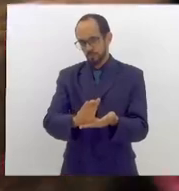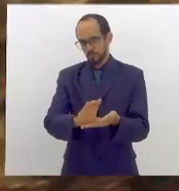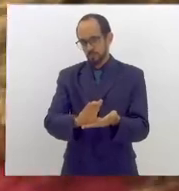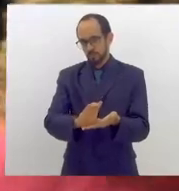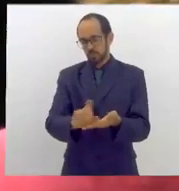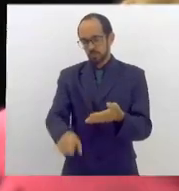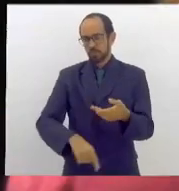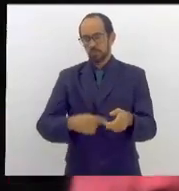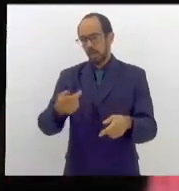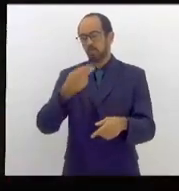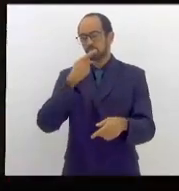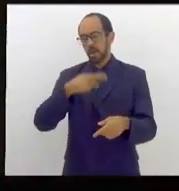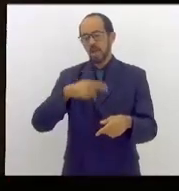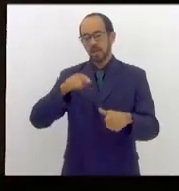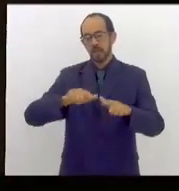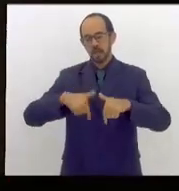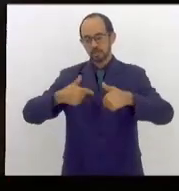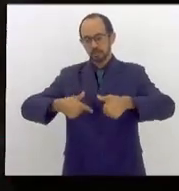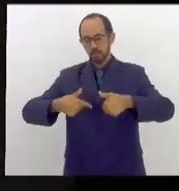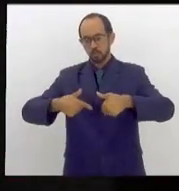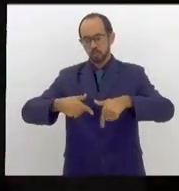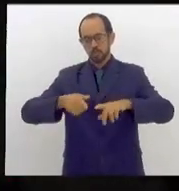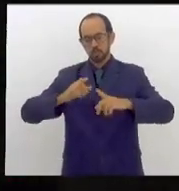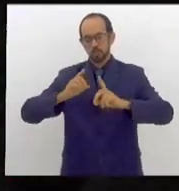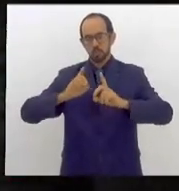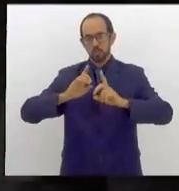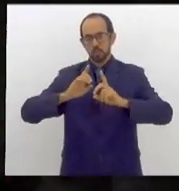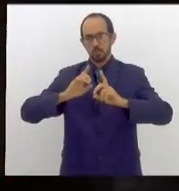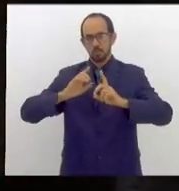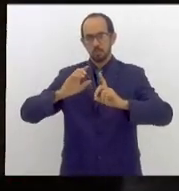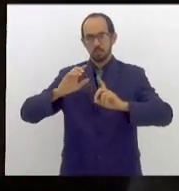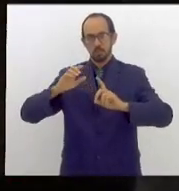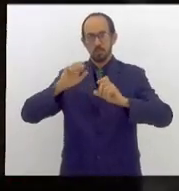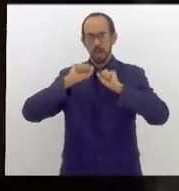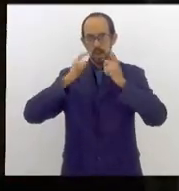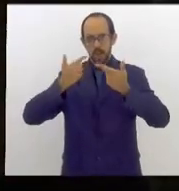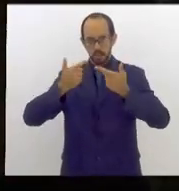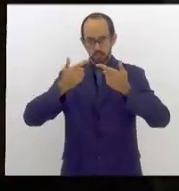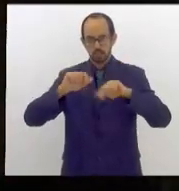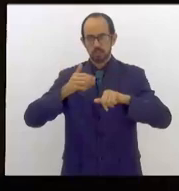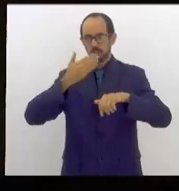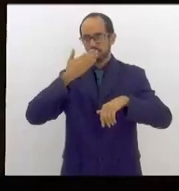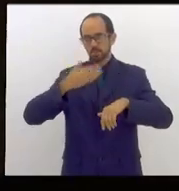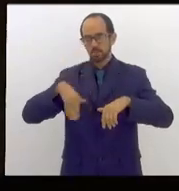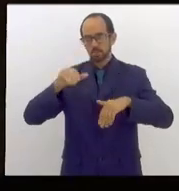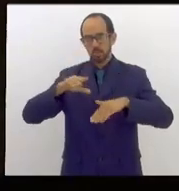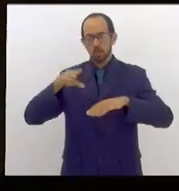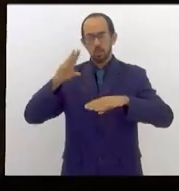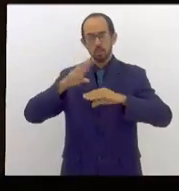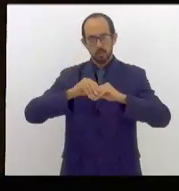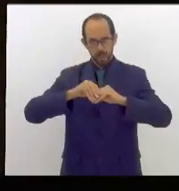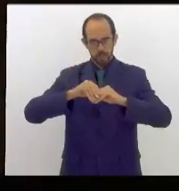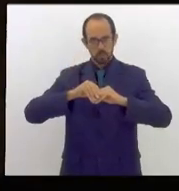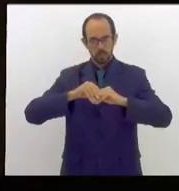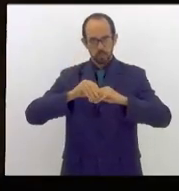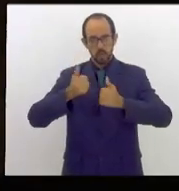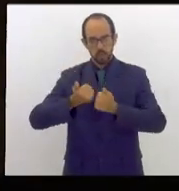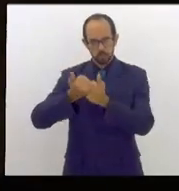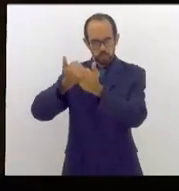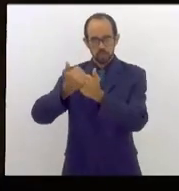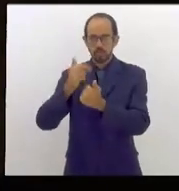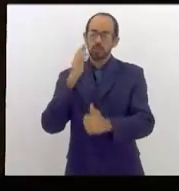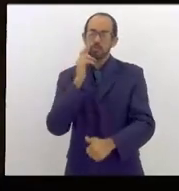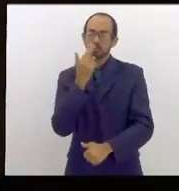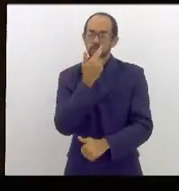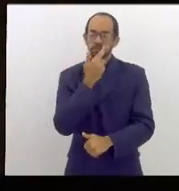iniciativa do Parlamento quando se pedia somente o aumento de um auxílio alimentação que hoje para